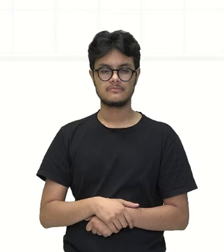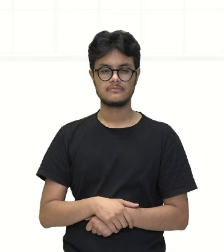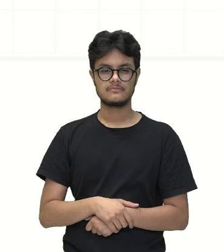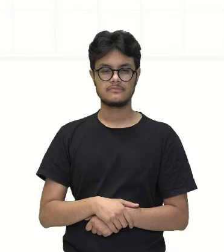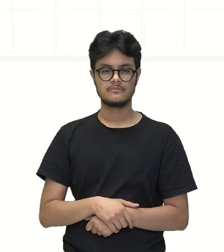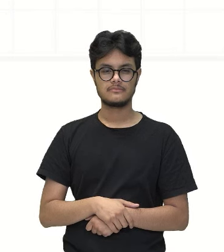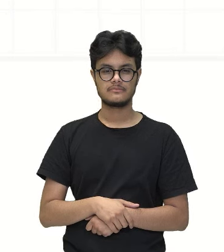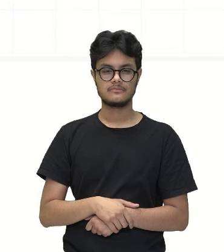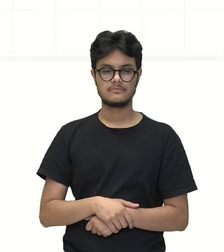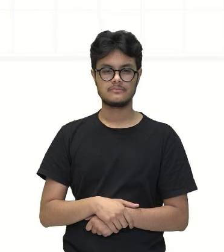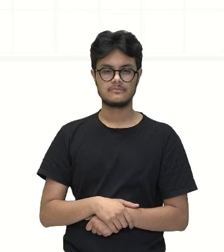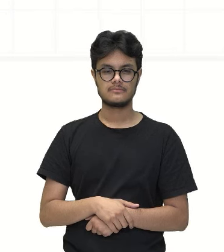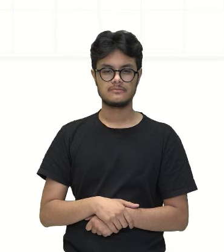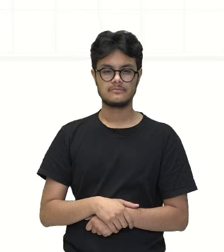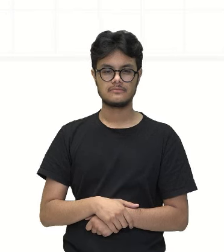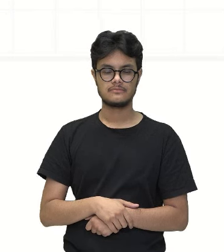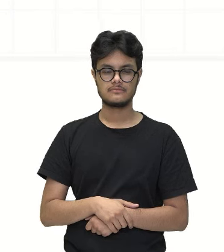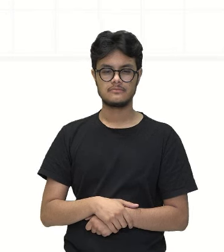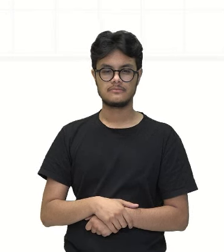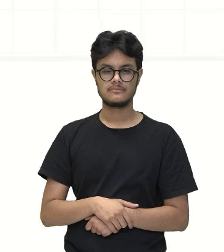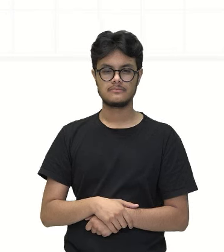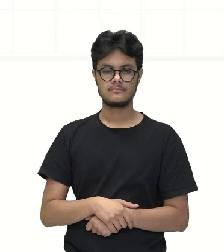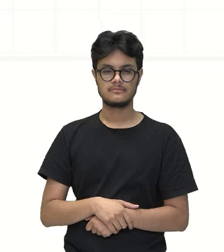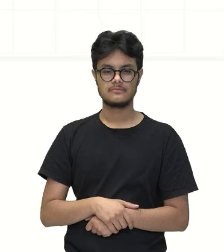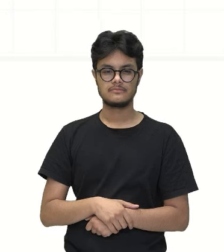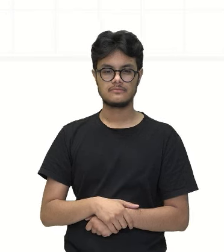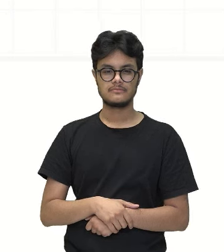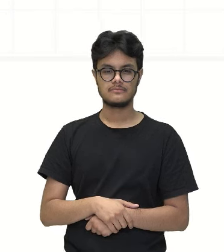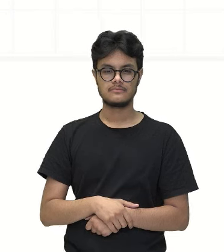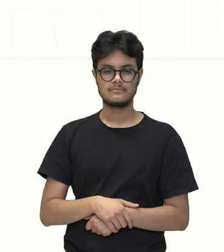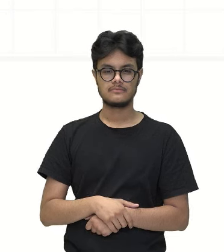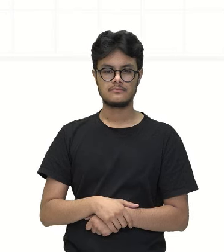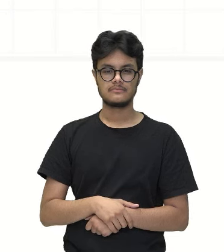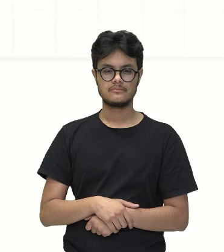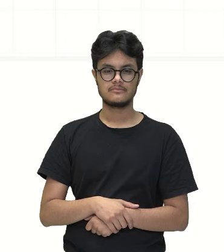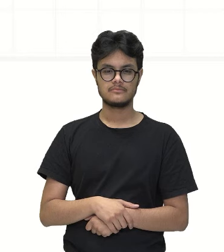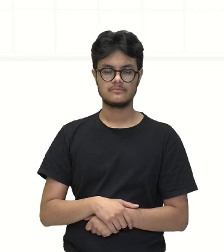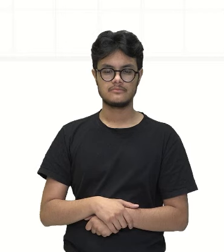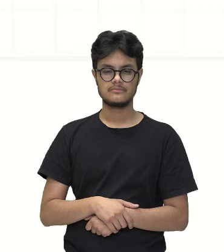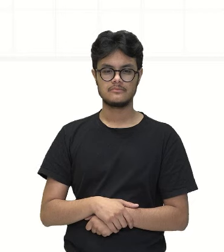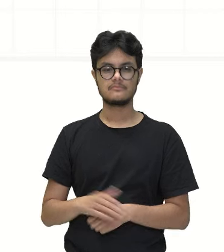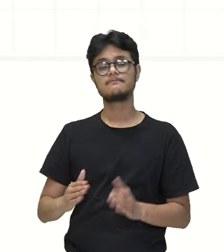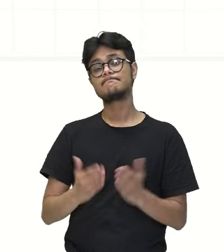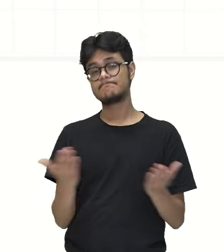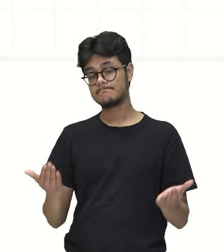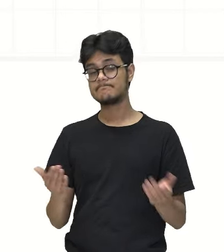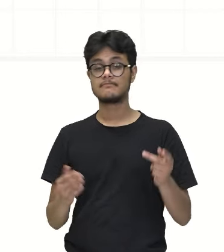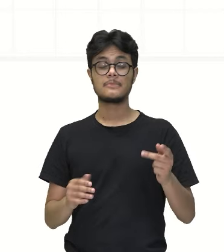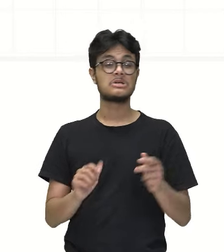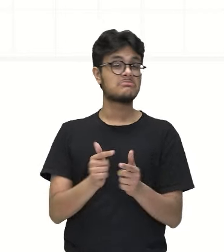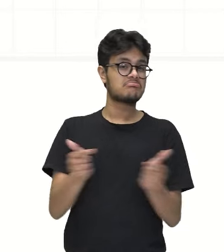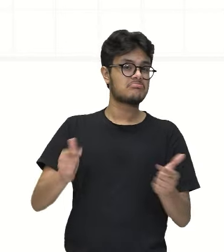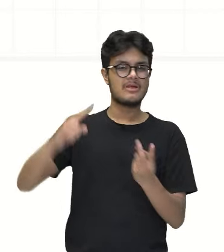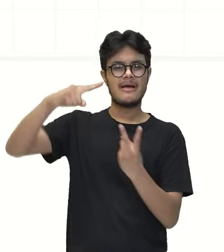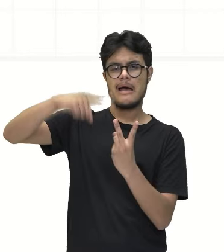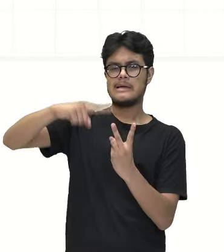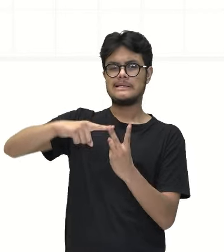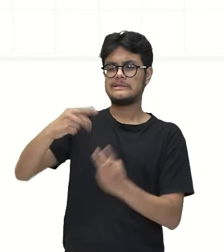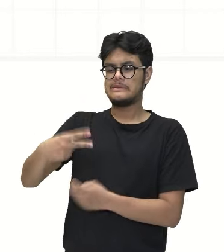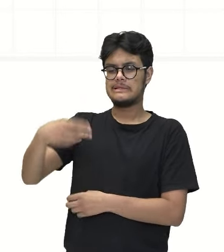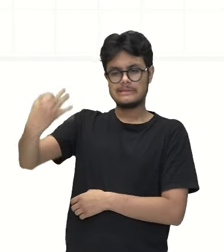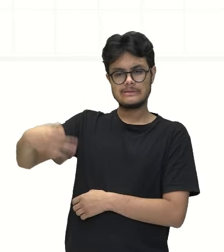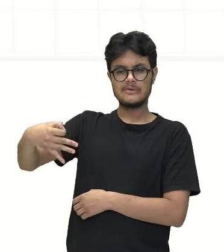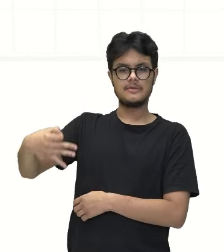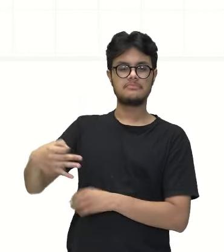sair. O 2 vai continuar lá dentro porque eu não consigo ter raiz exata de 2.